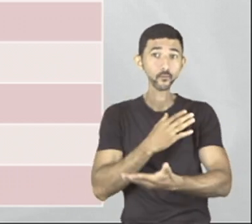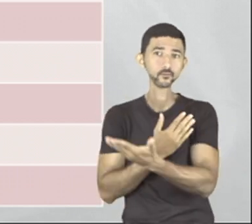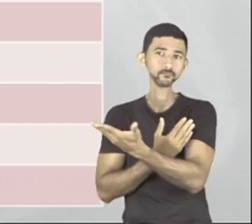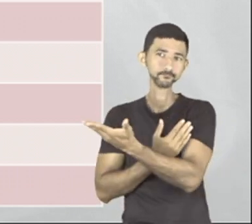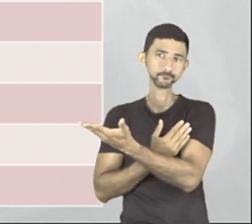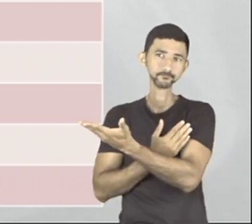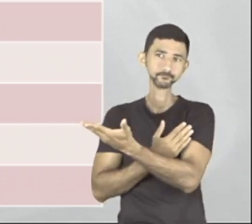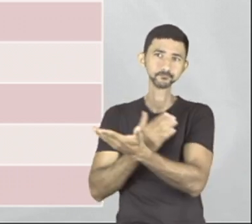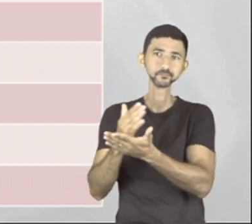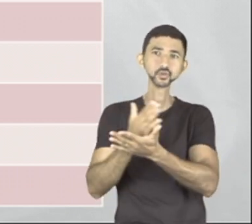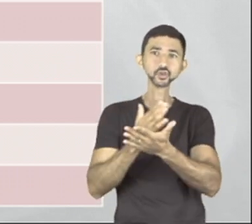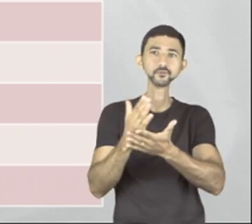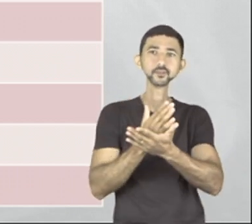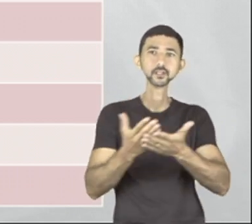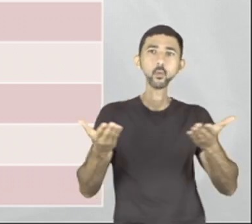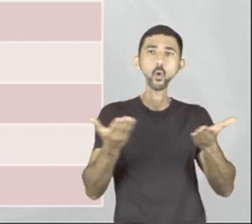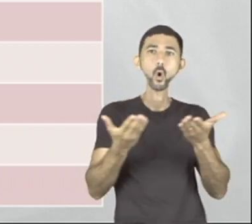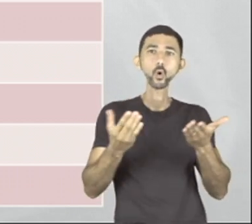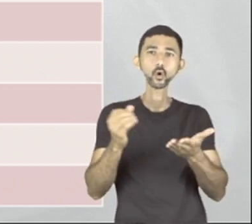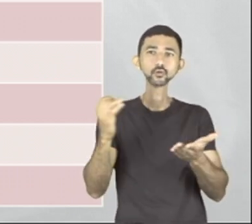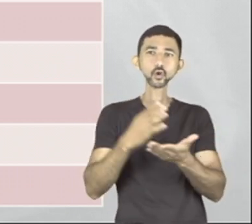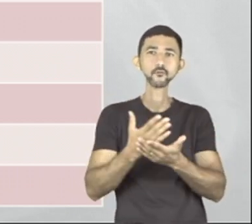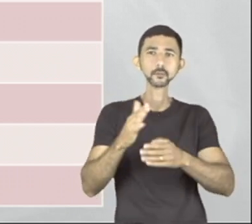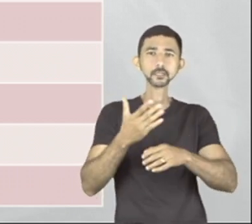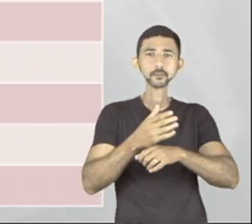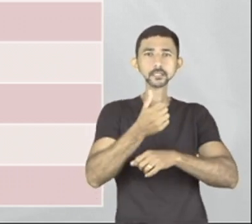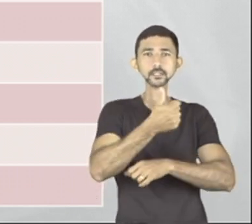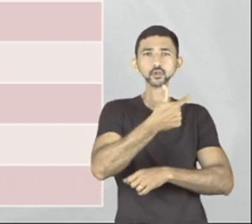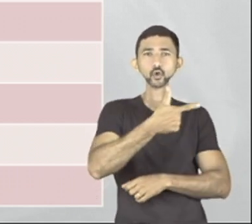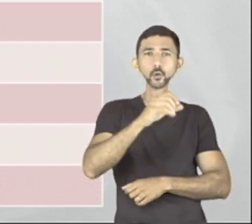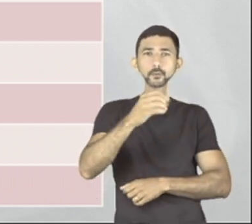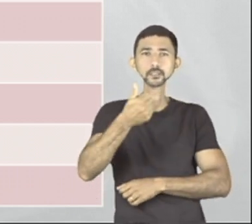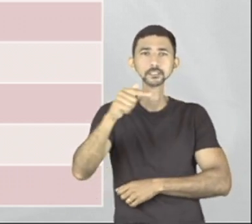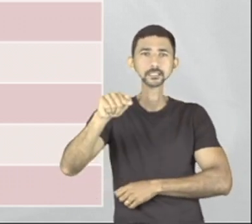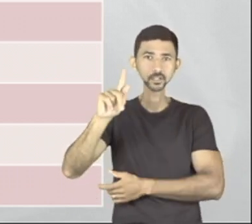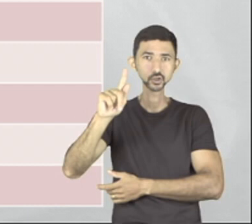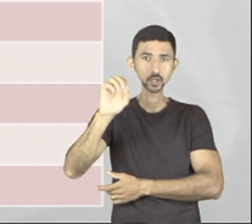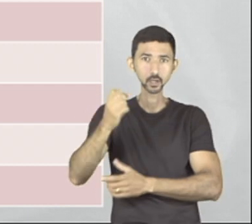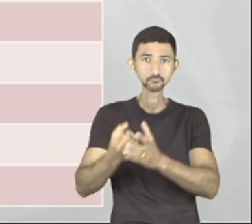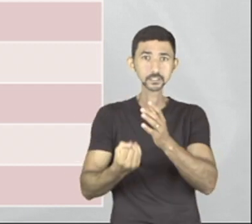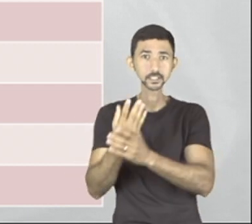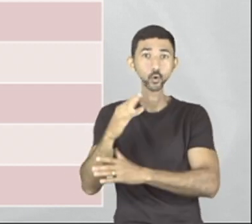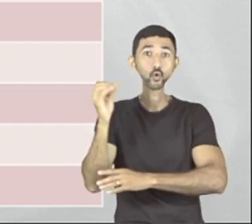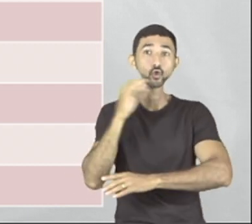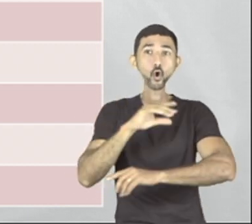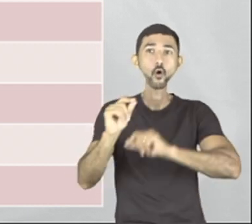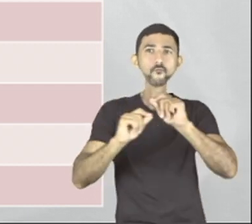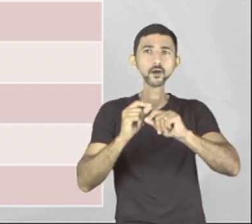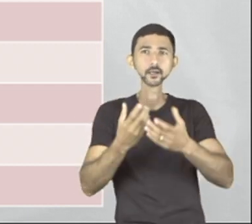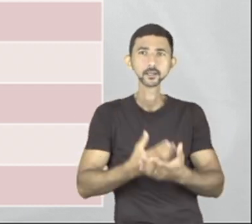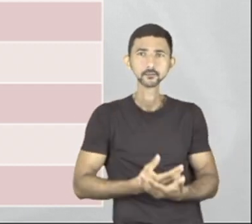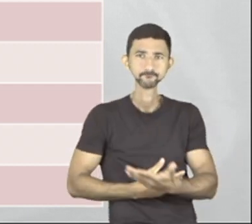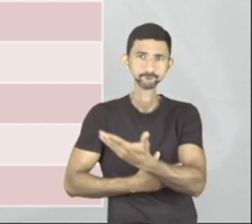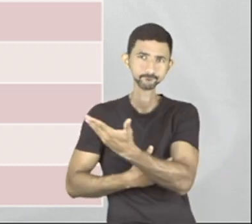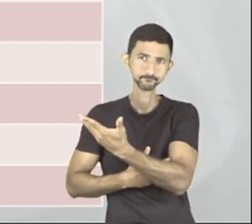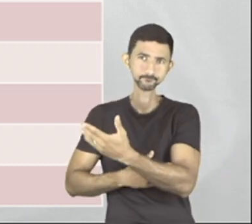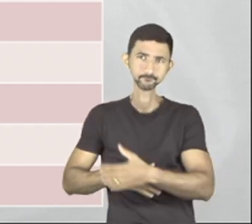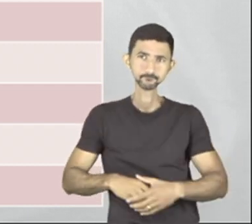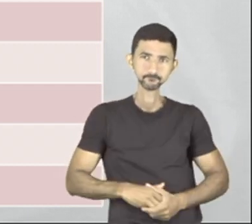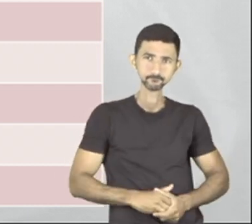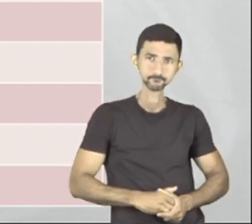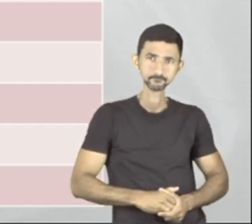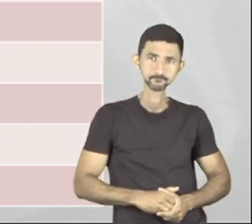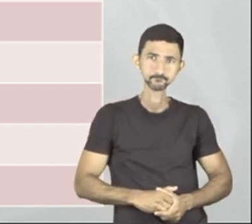a divisão atual desde 2017. O IBGE ignorou. O que era mesorregião passou a ser chamado